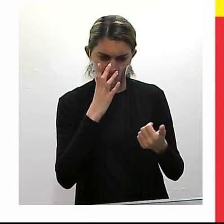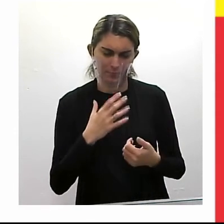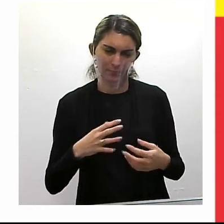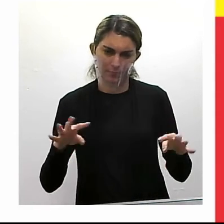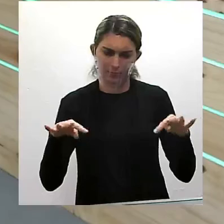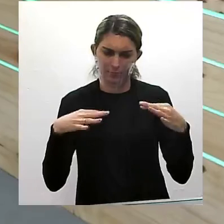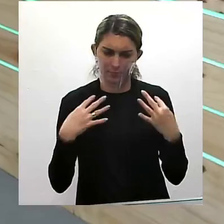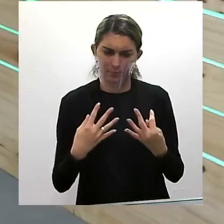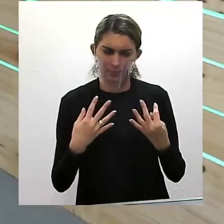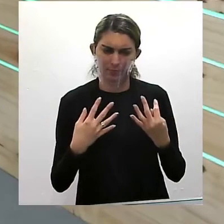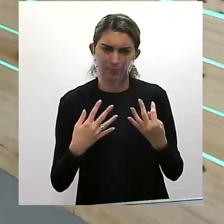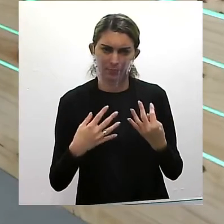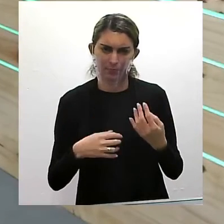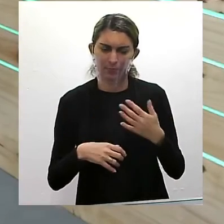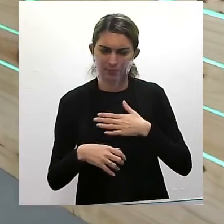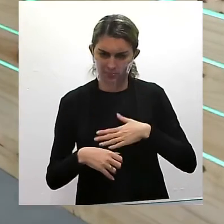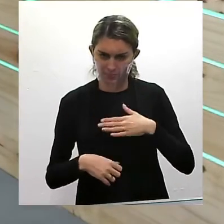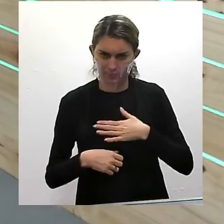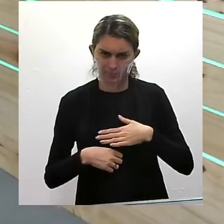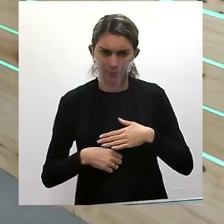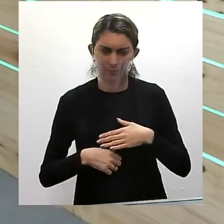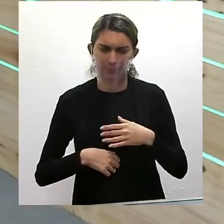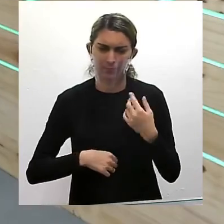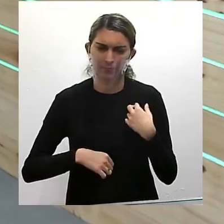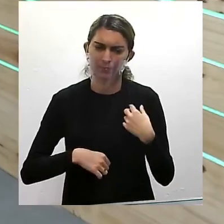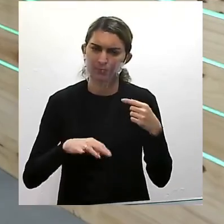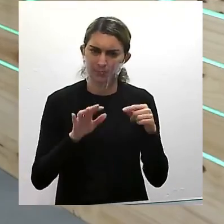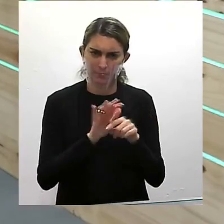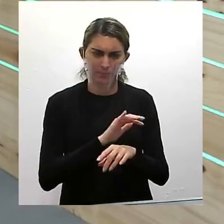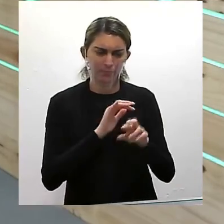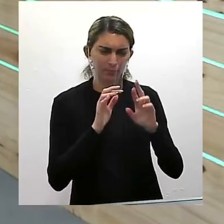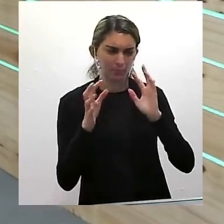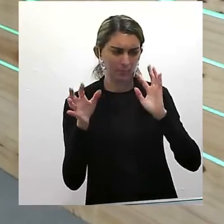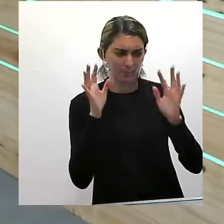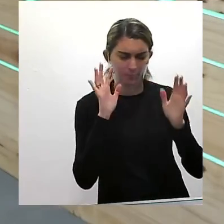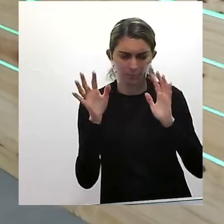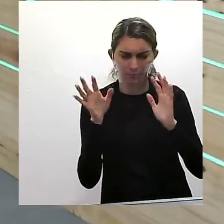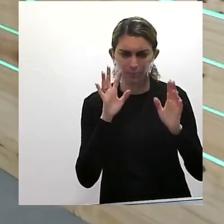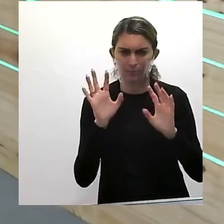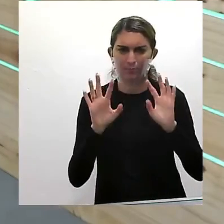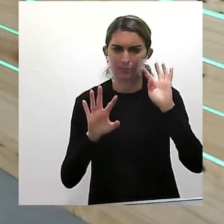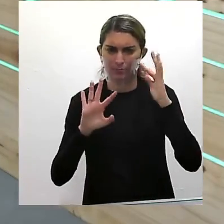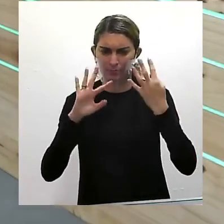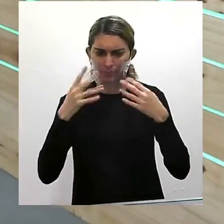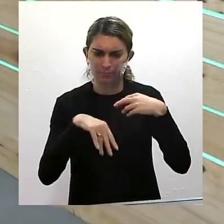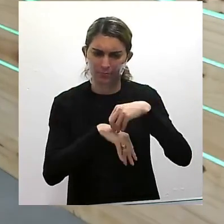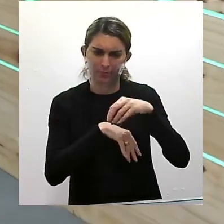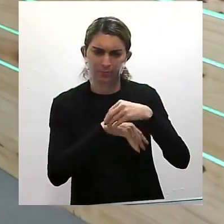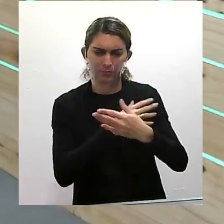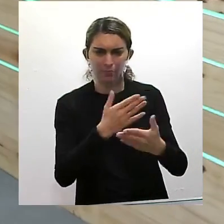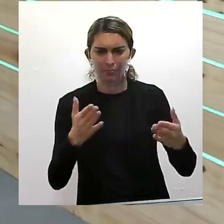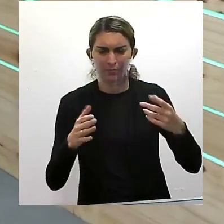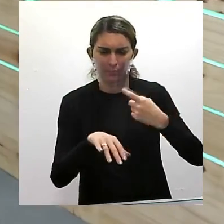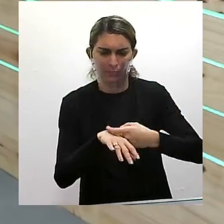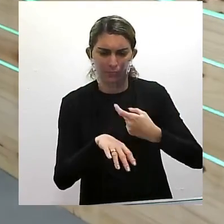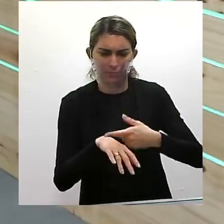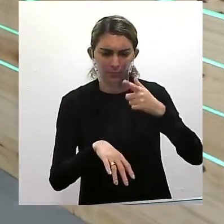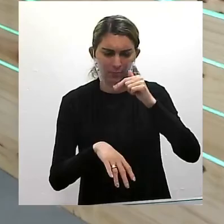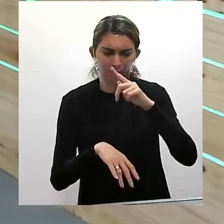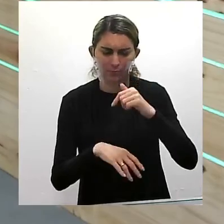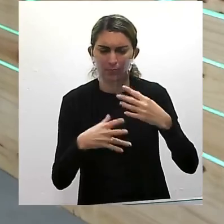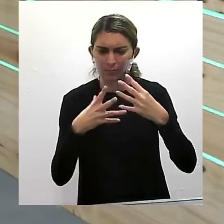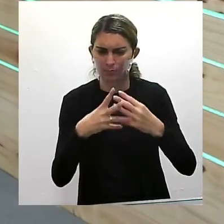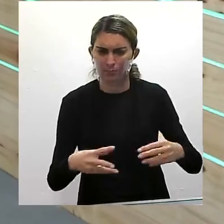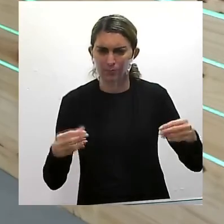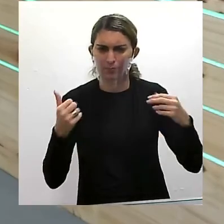mim. Tranquila, certo? É uma questão só de reflexão. Uma solução, botei lá um sólido na água, dissolveu